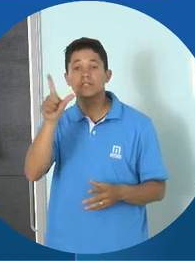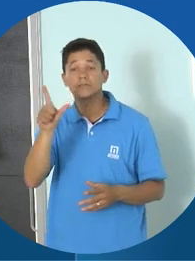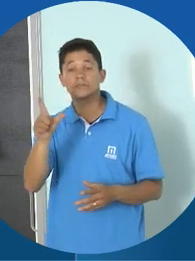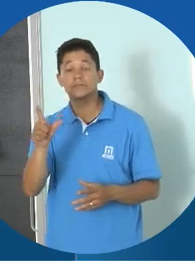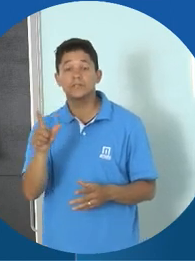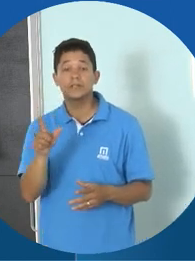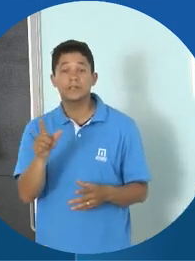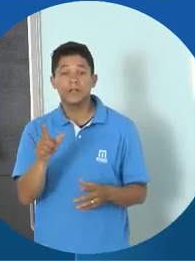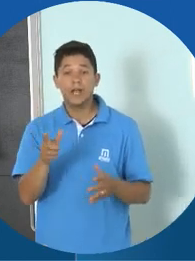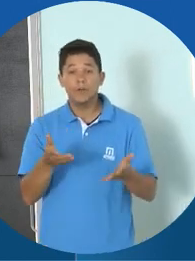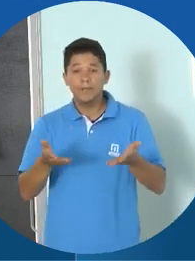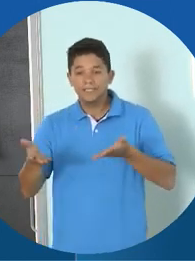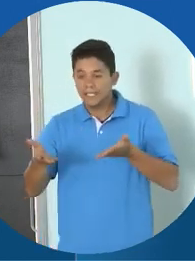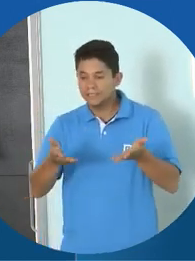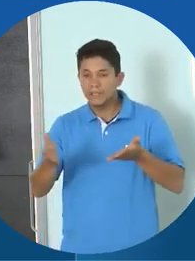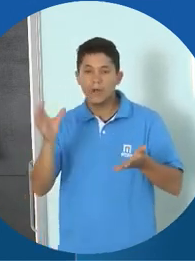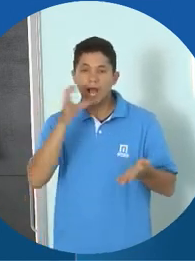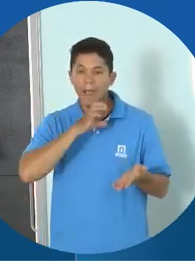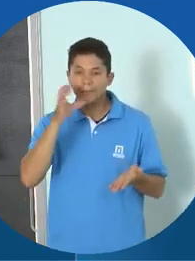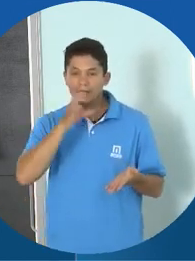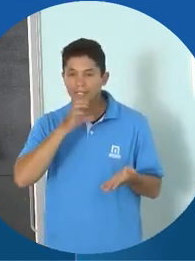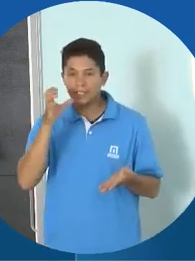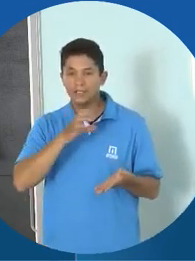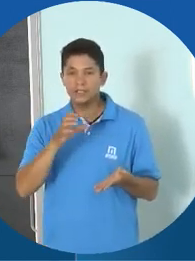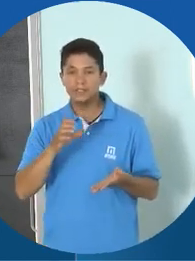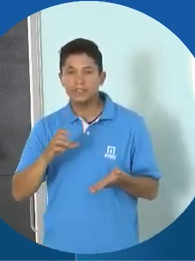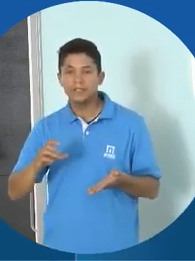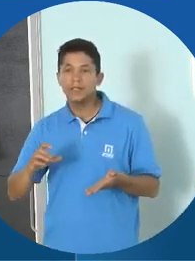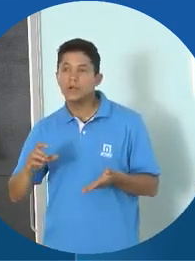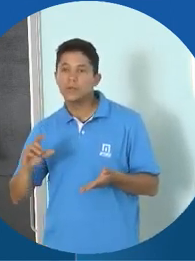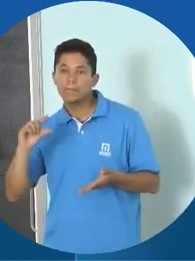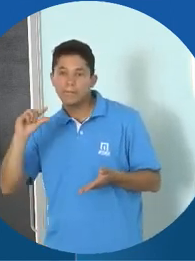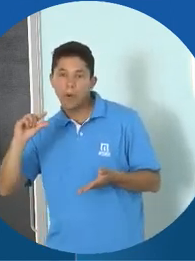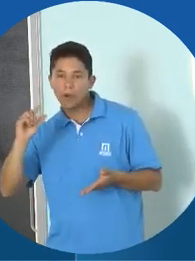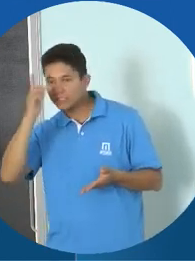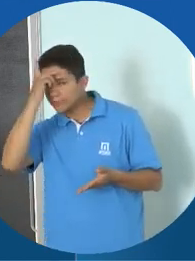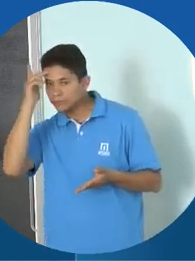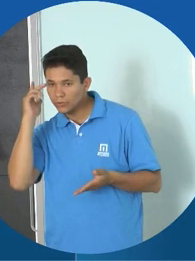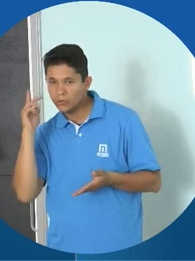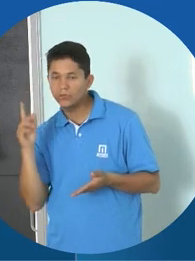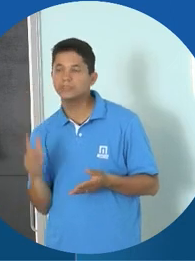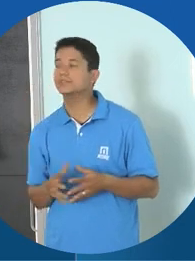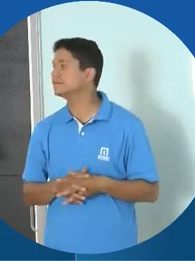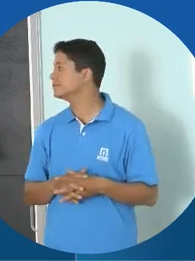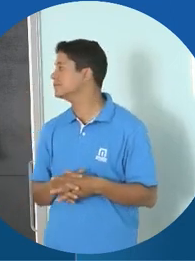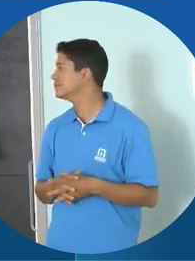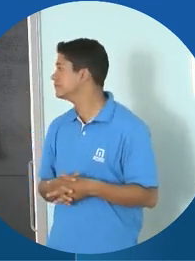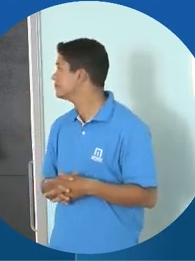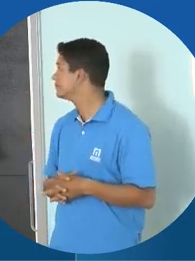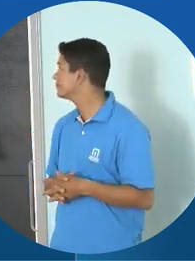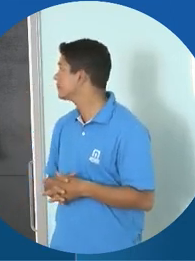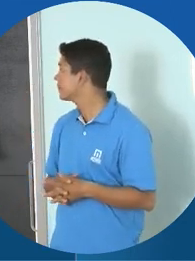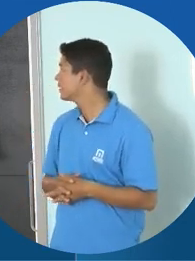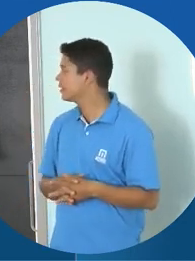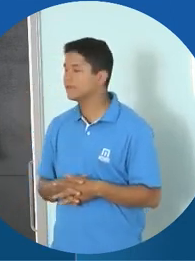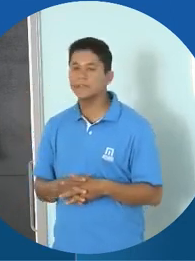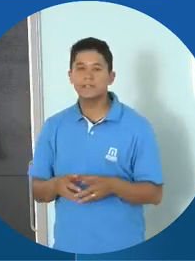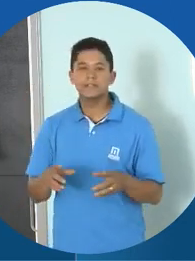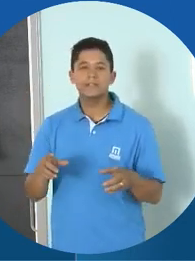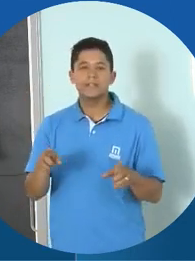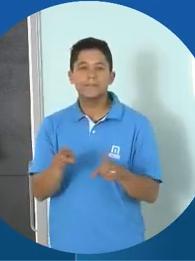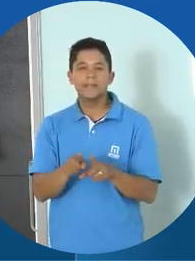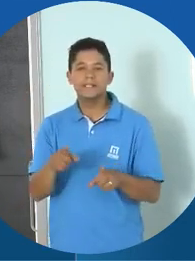uma mobilização rápida e com menor porte. Nós temos essa